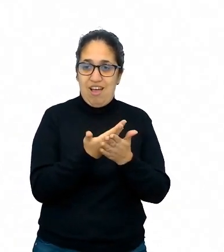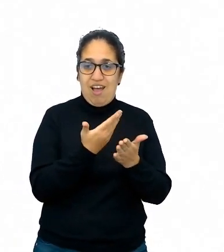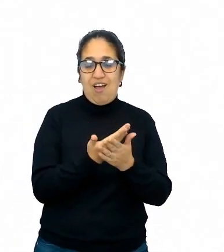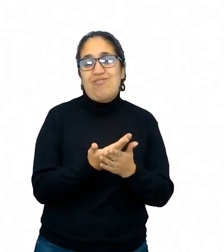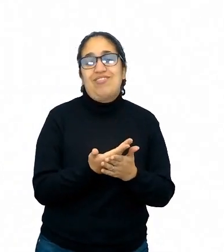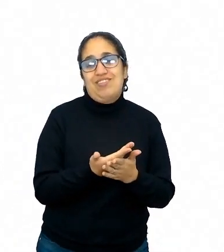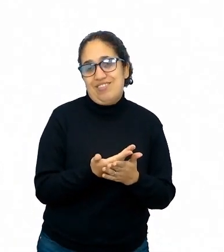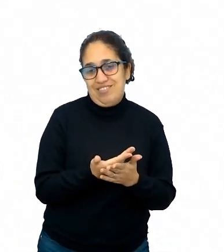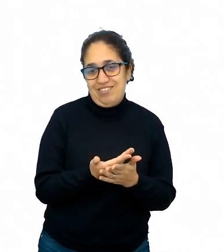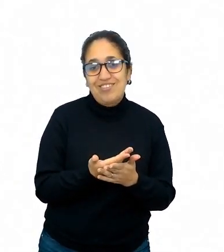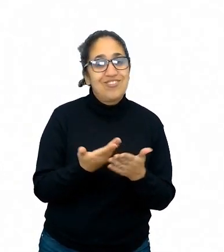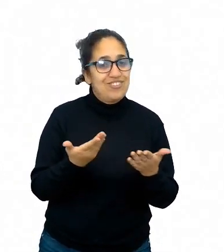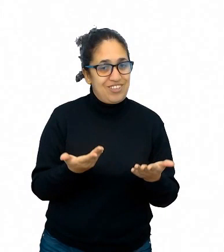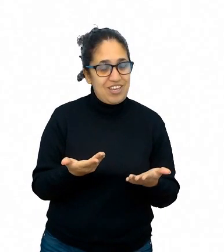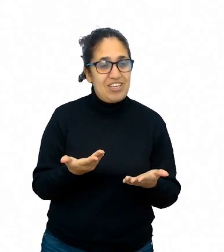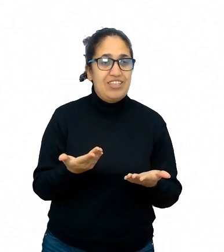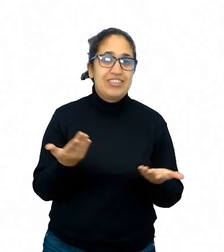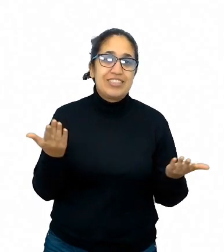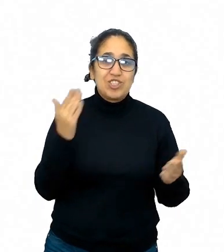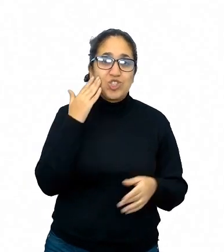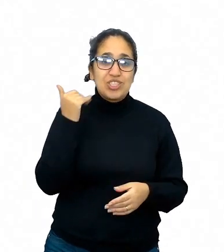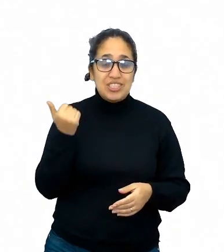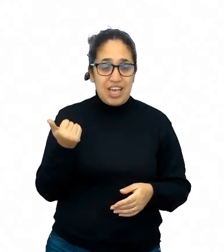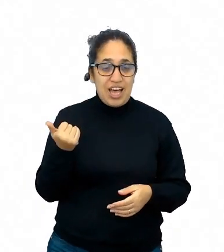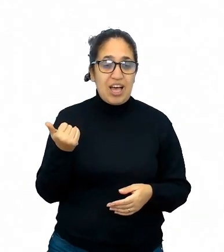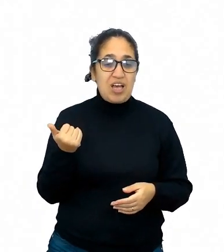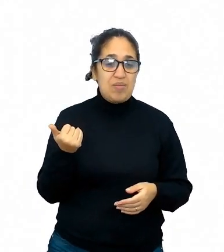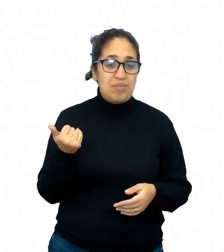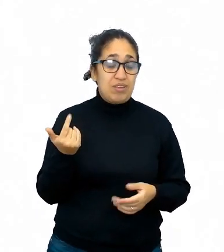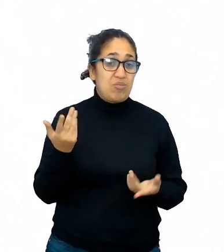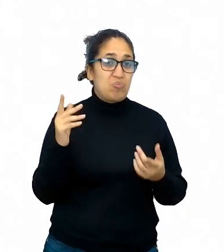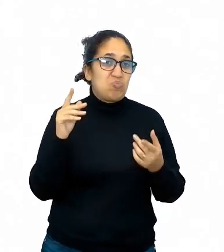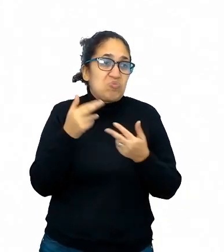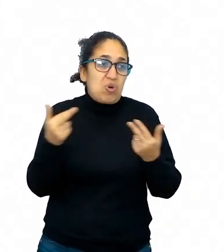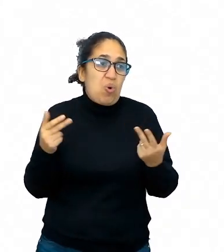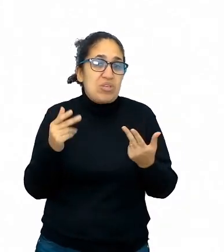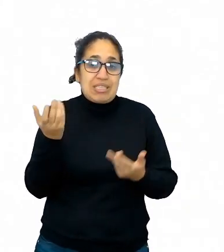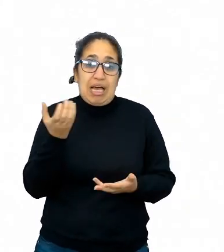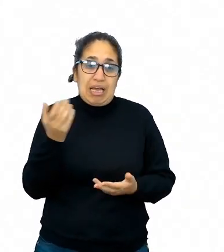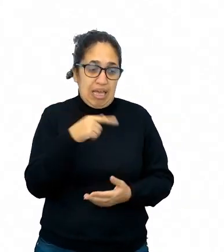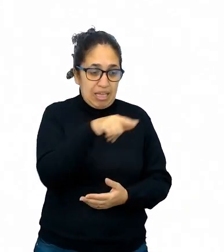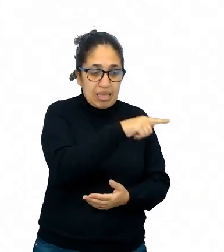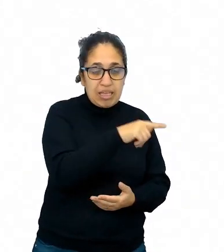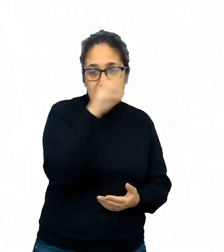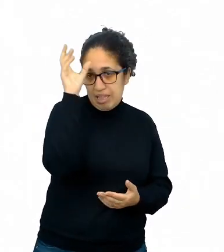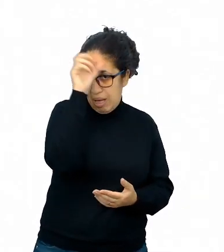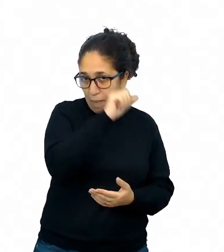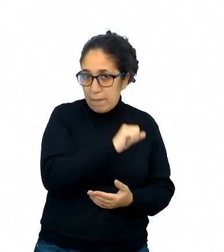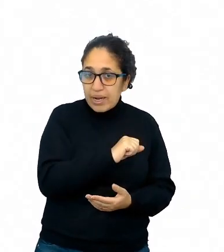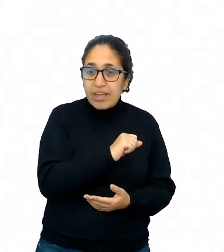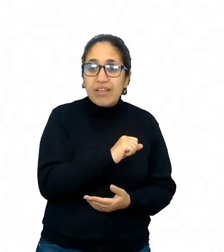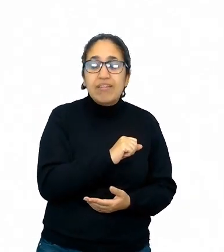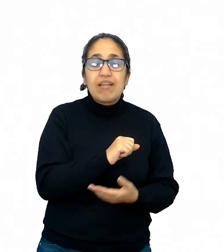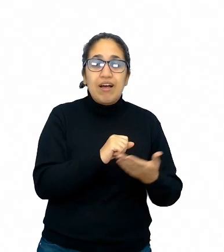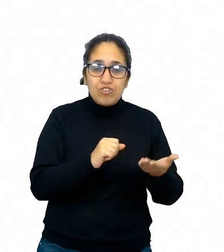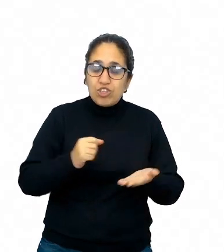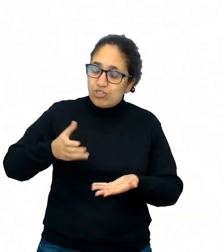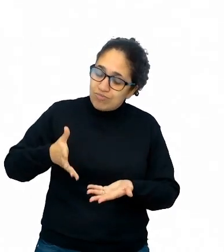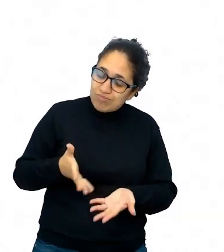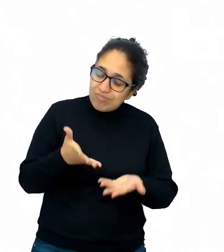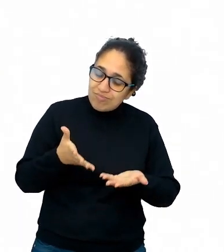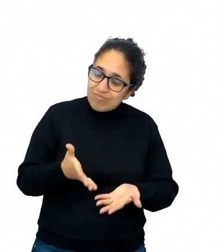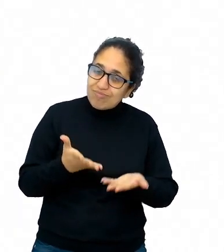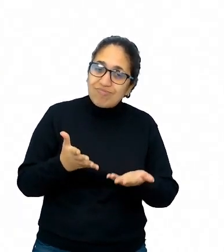gente tem, se a gente sabe, né, o que a gente quer do estudante dali, a gente conduz muito bem